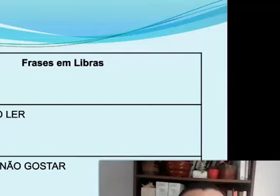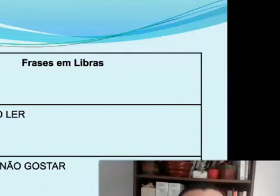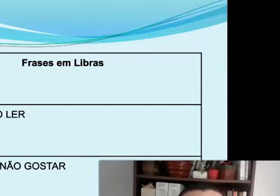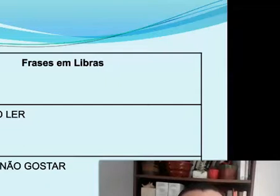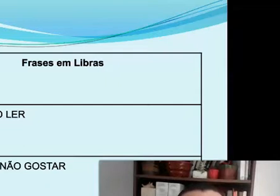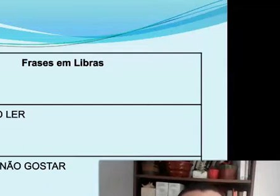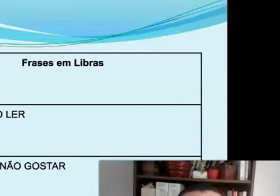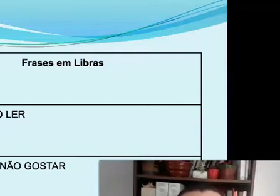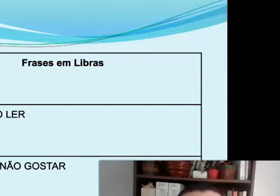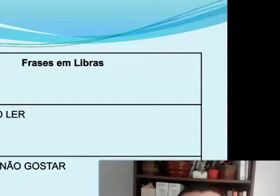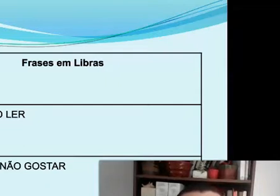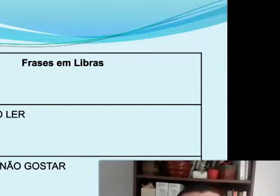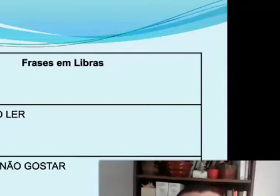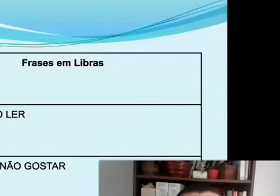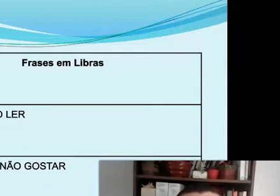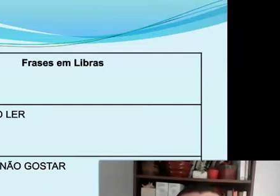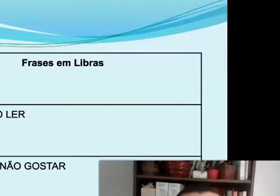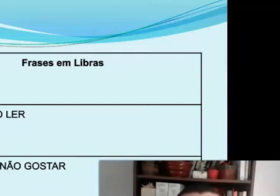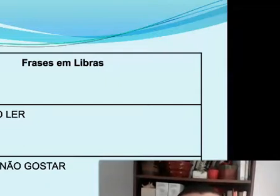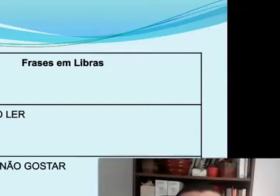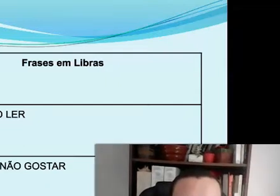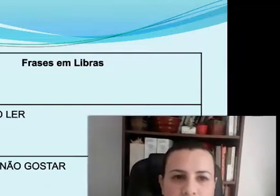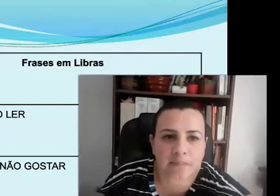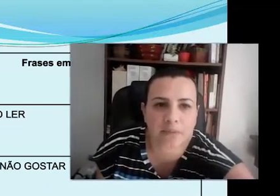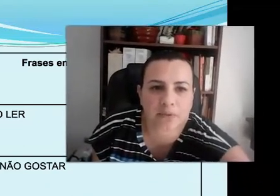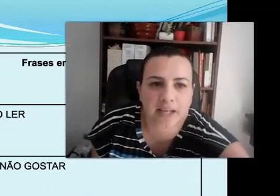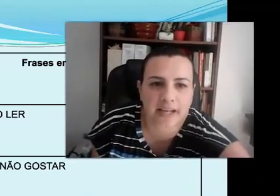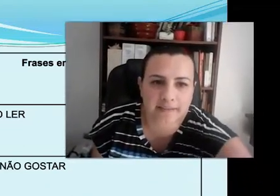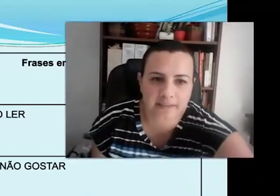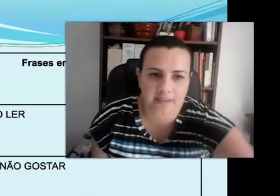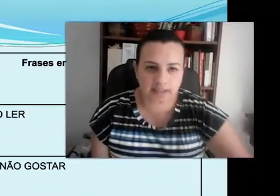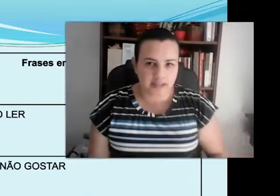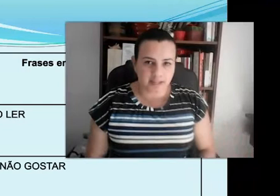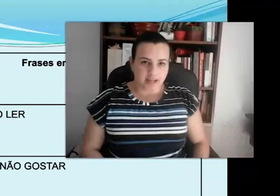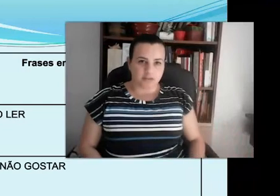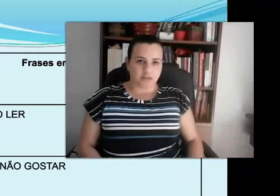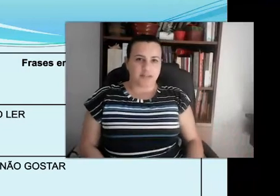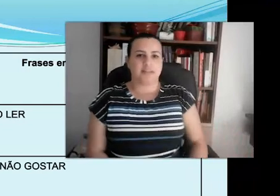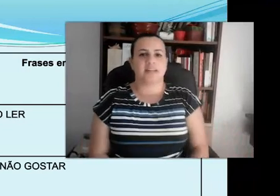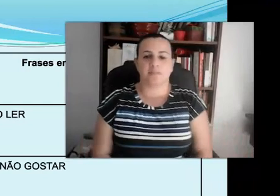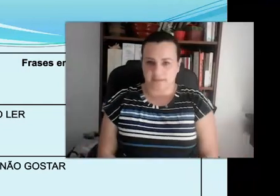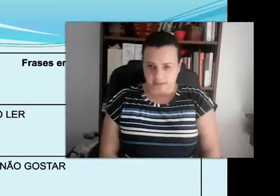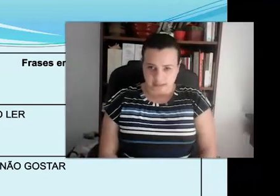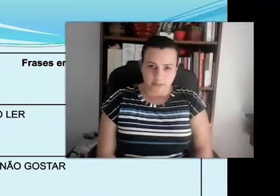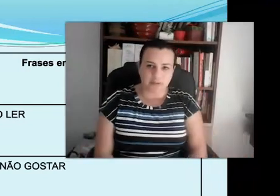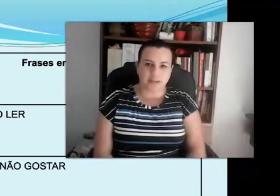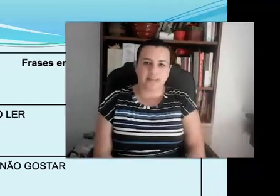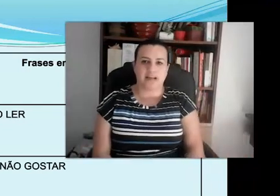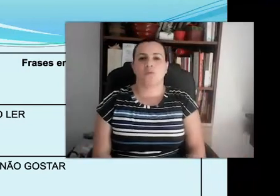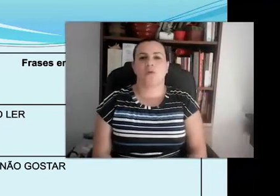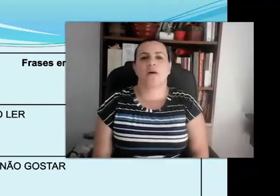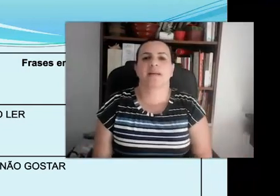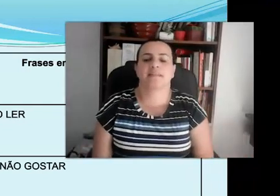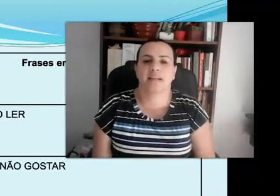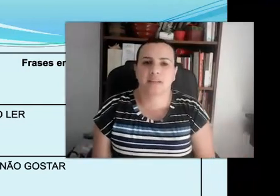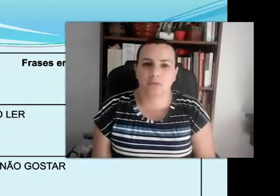Bom, primeira frase, as primeiras frases estão aqui em português e as outras em Libras. Então, em português